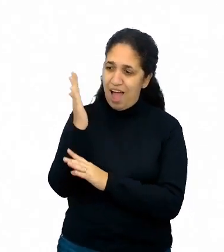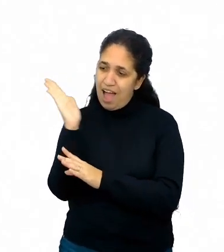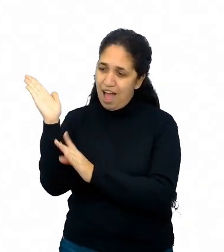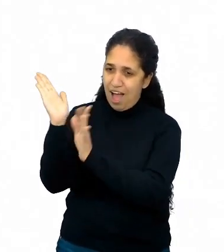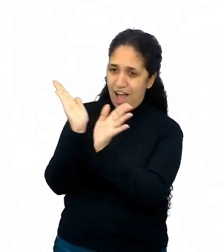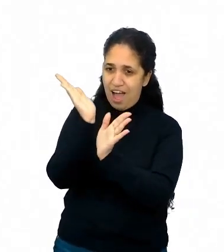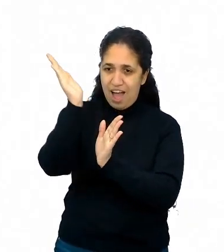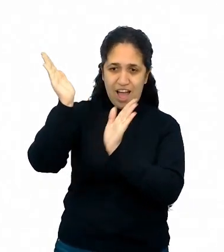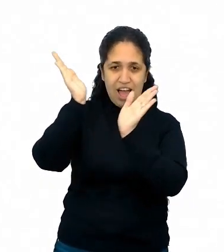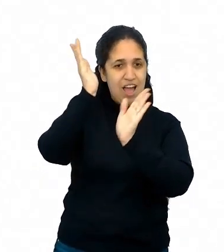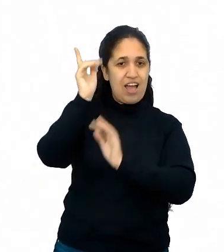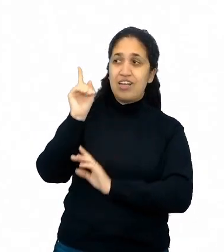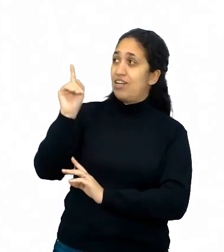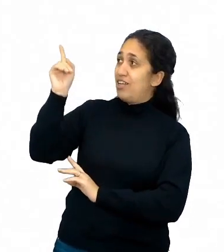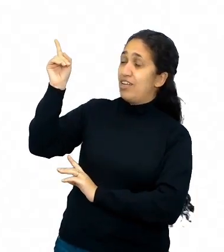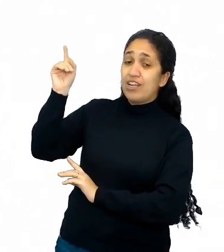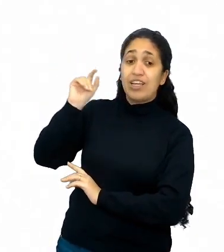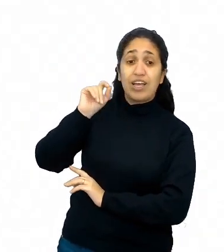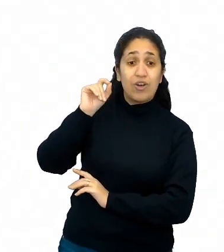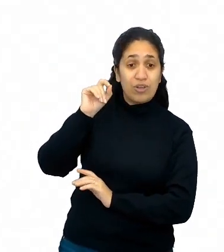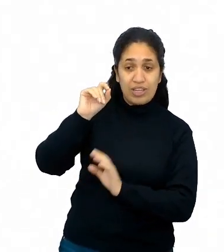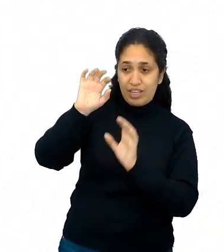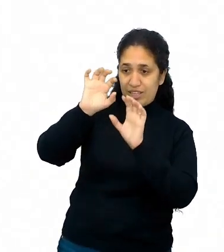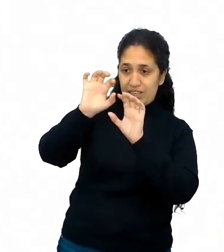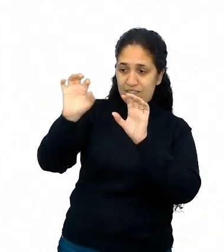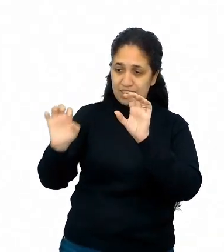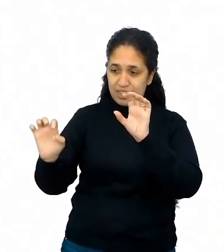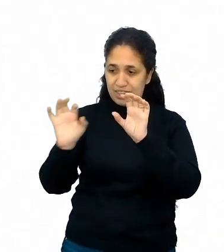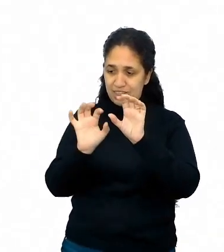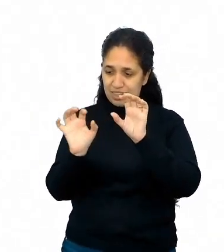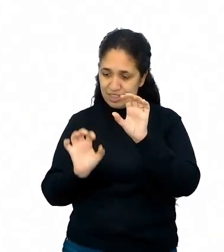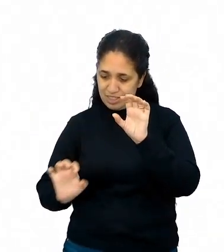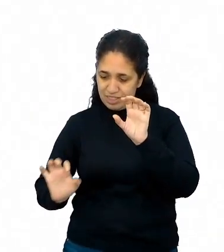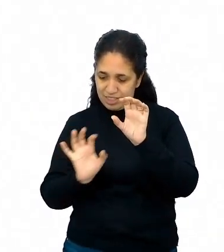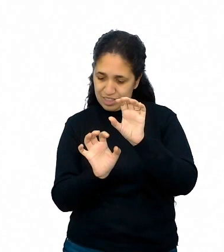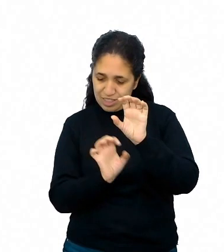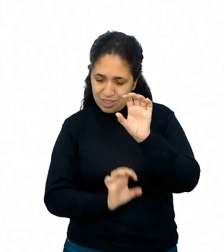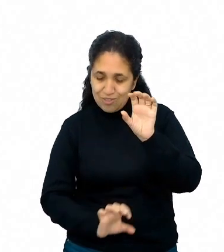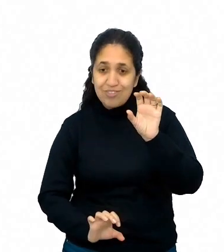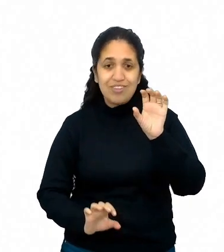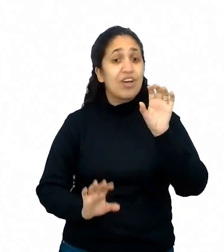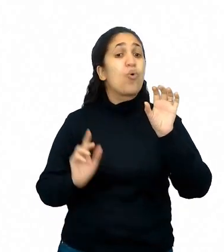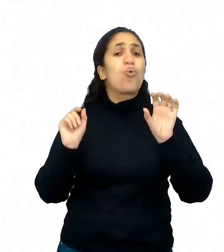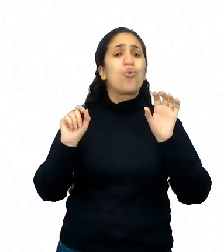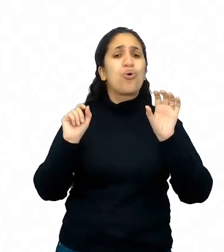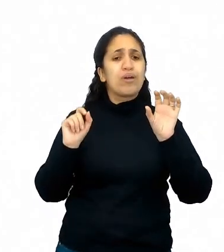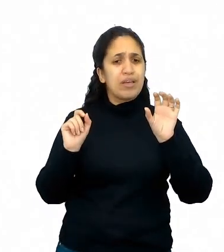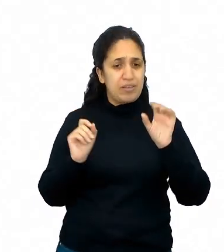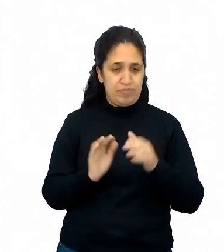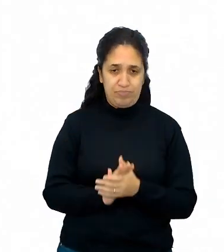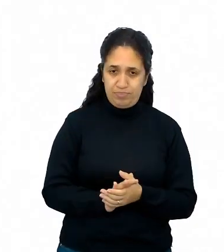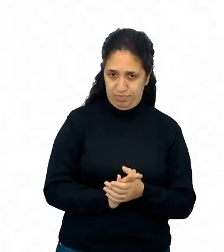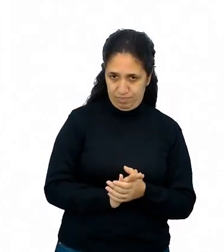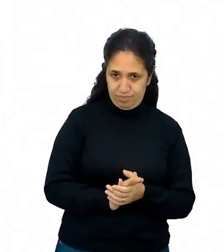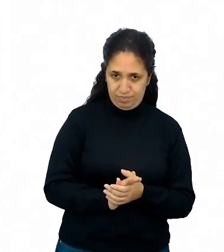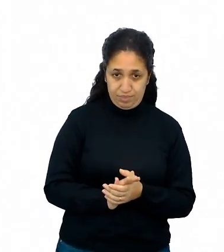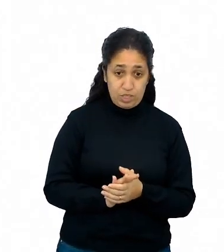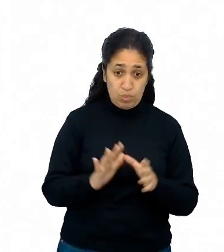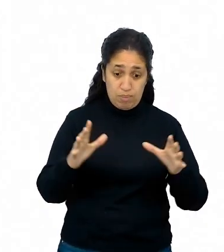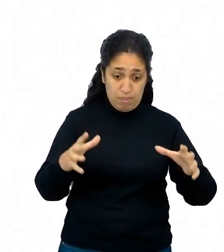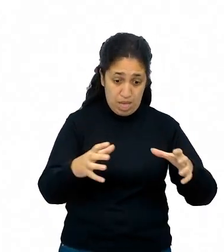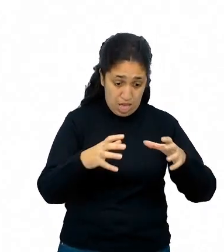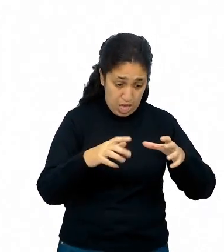Ele é a parte da decomposição. Que é essa decomposição? É decompor mesmo, é quebrar